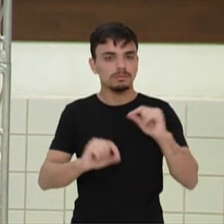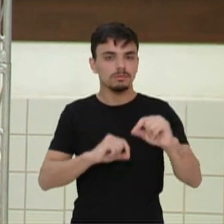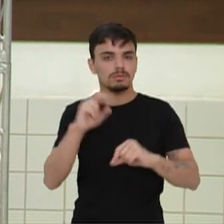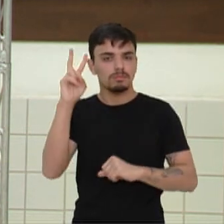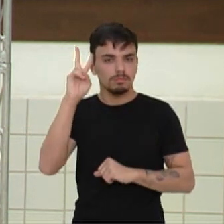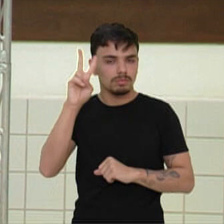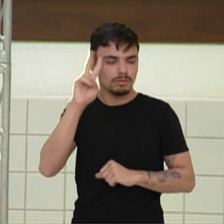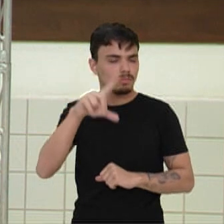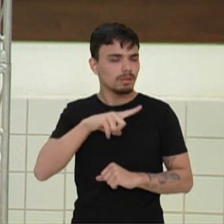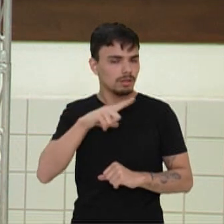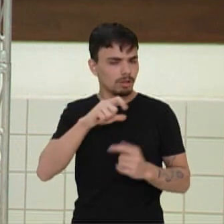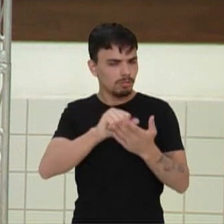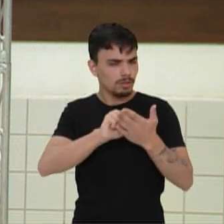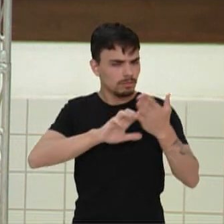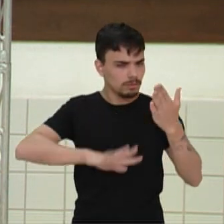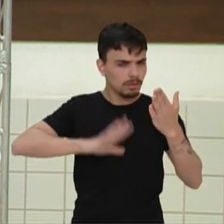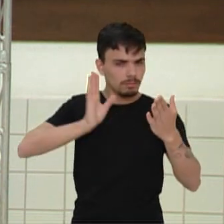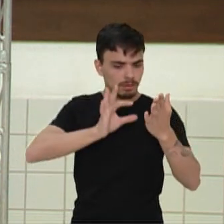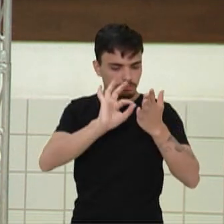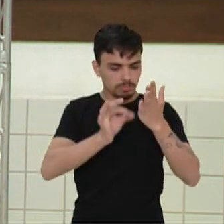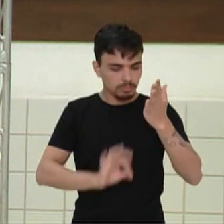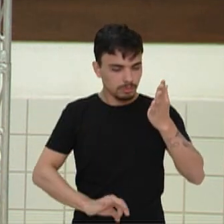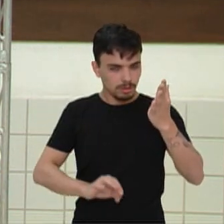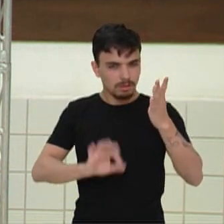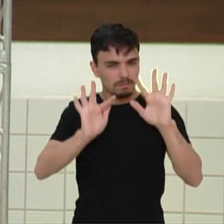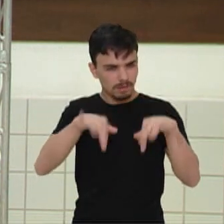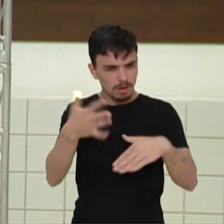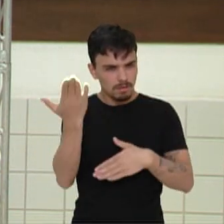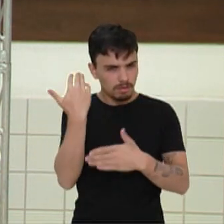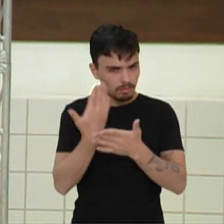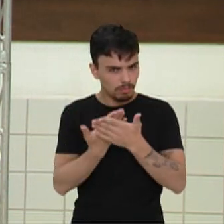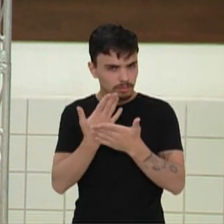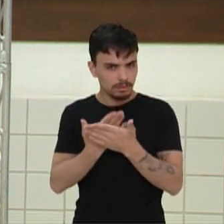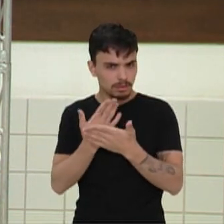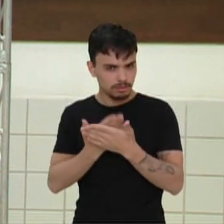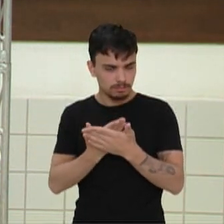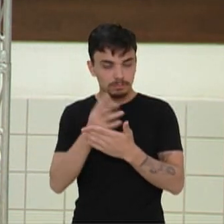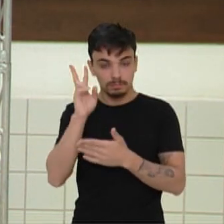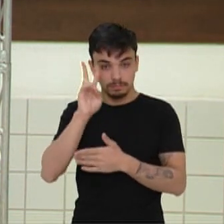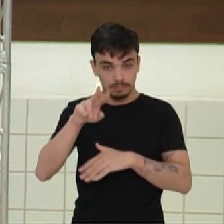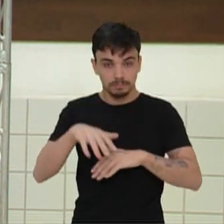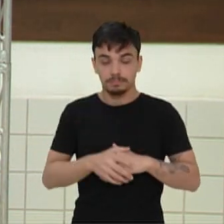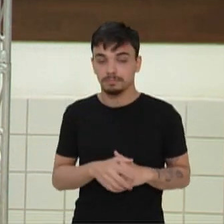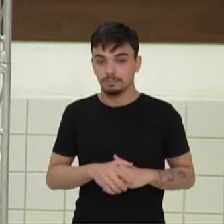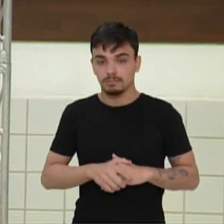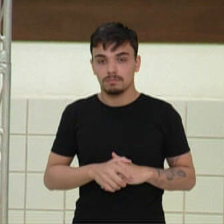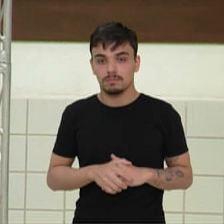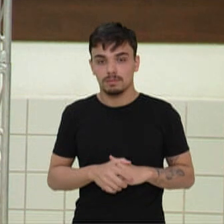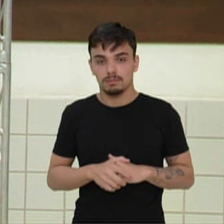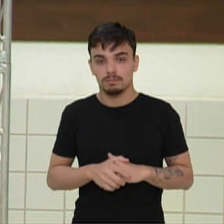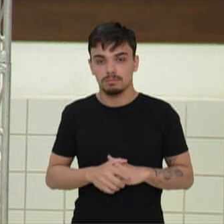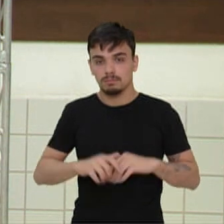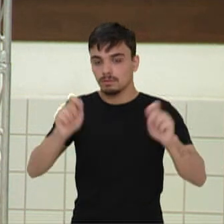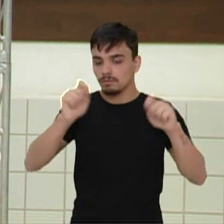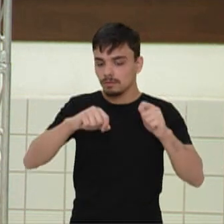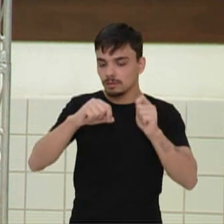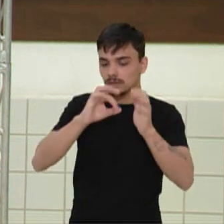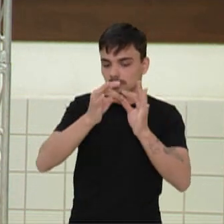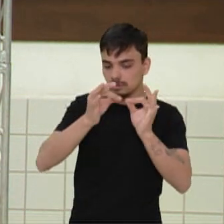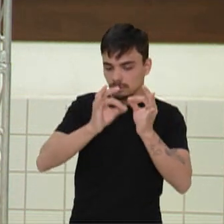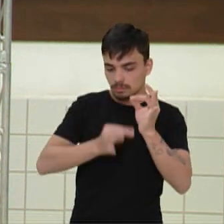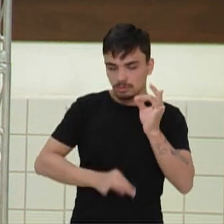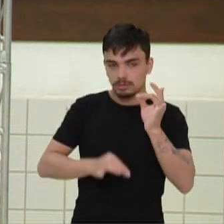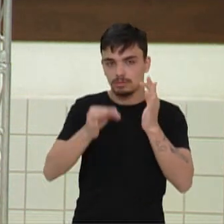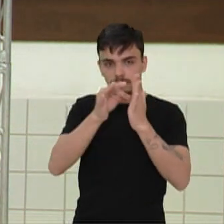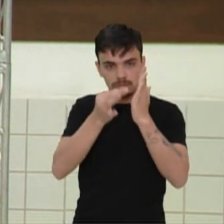um exercício para corrigir, né? Bem no finalzinho, deixei um exercício para vocês, né? Para que a gente pudesse fazer a correção na aula de hoje,